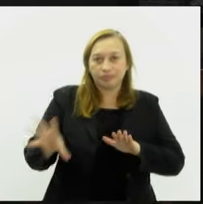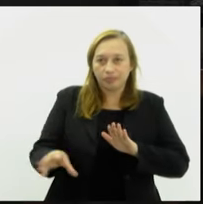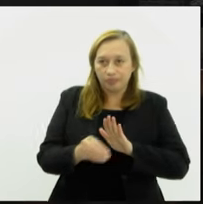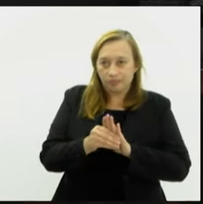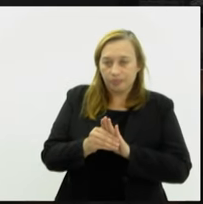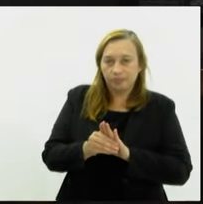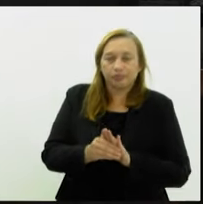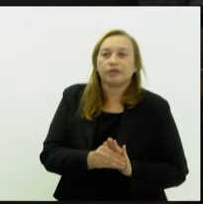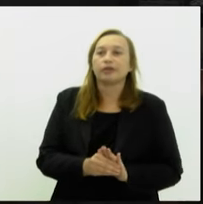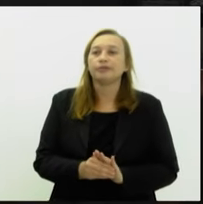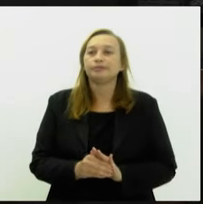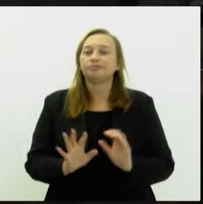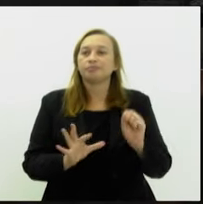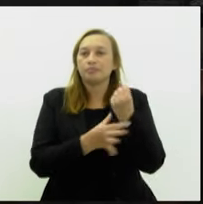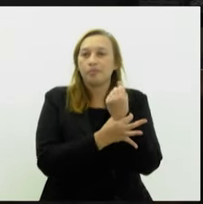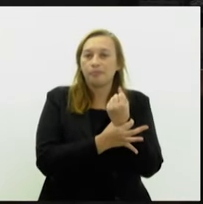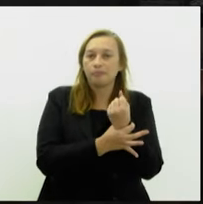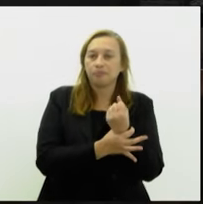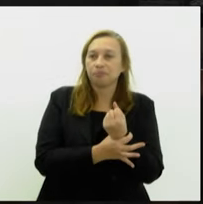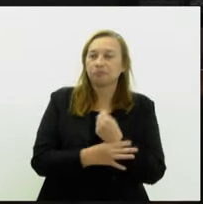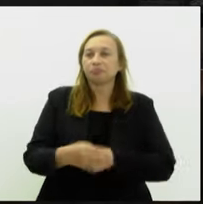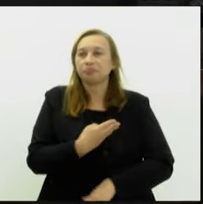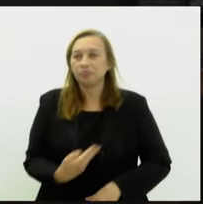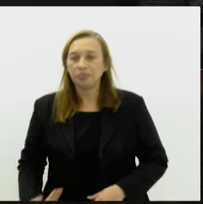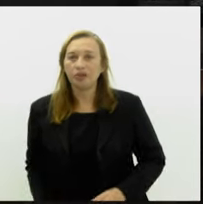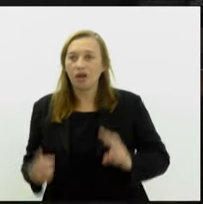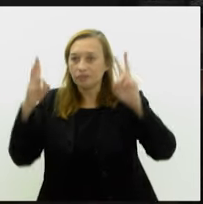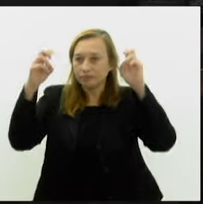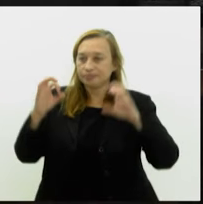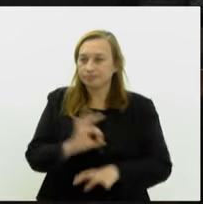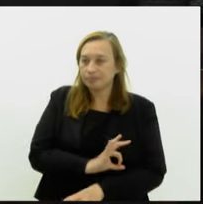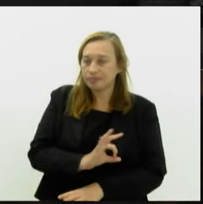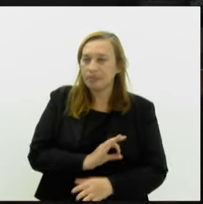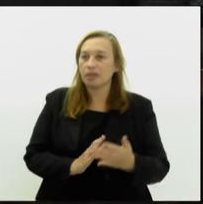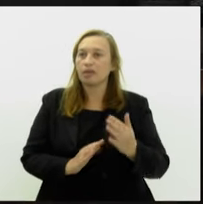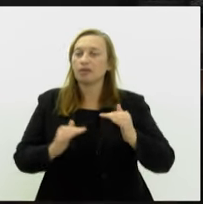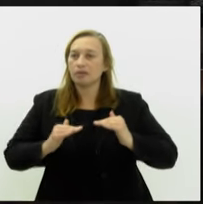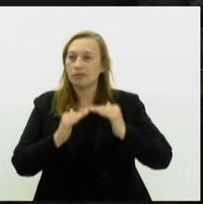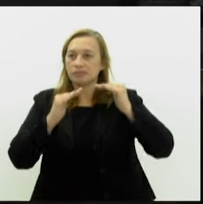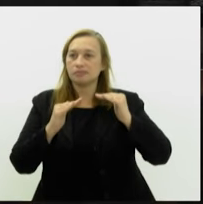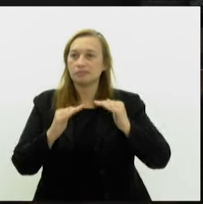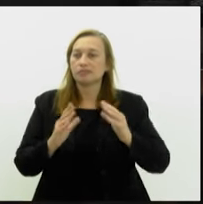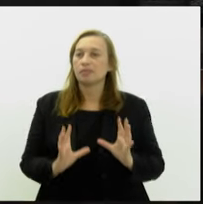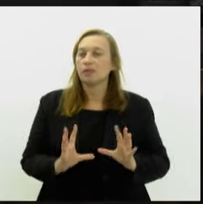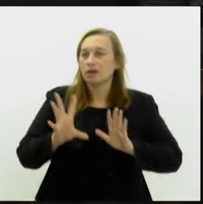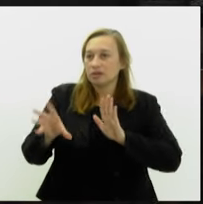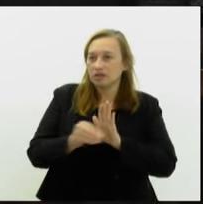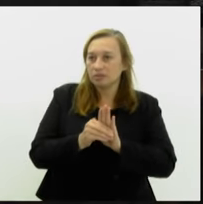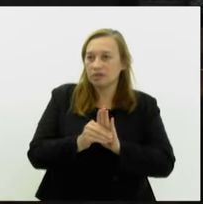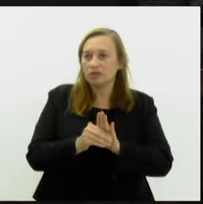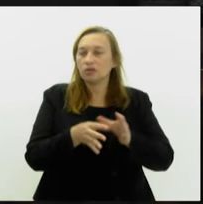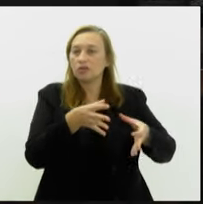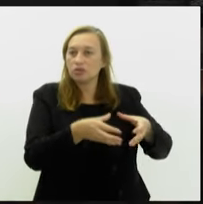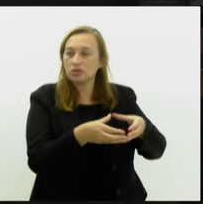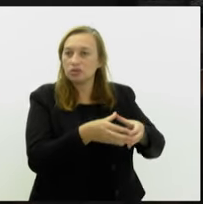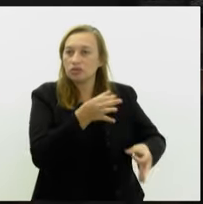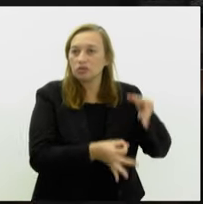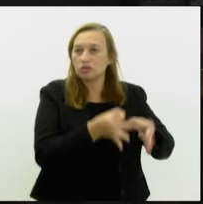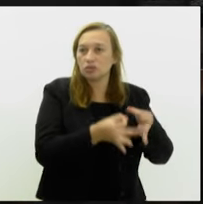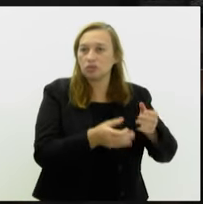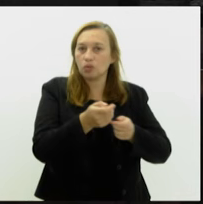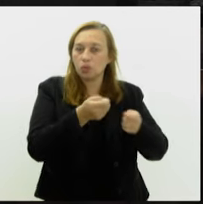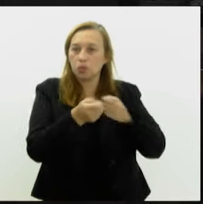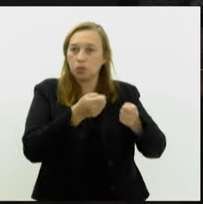emendas de segurança pública, assunto de polícia favorável, com as emendas da Comissão de Constituição e Justiça, de orçamentos, fiscalização financeira